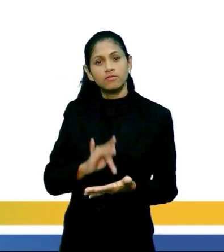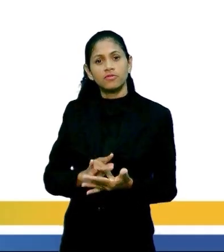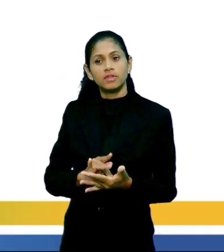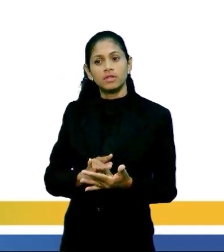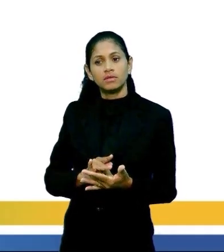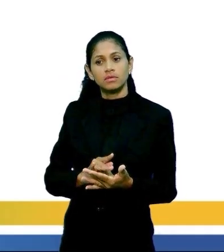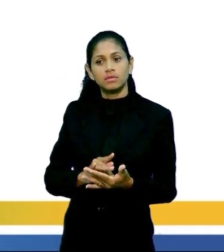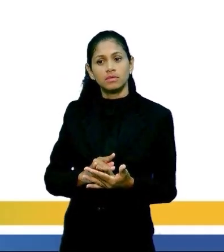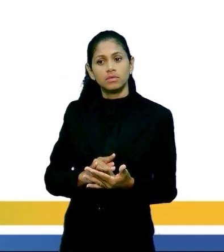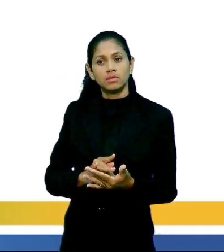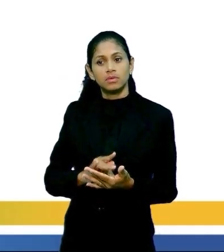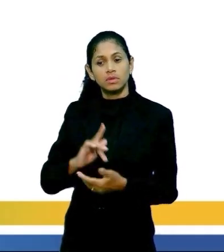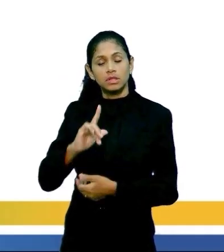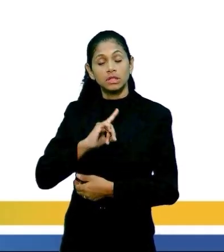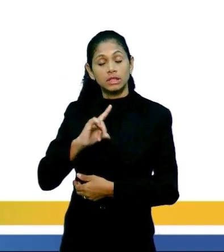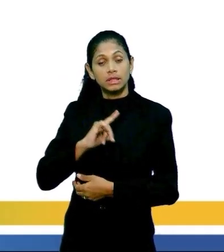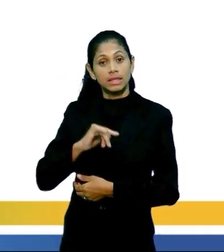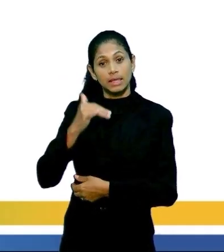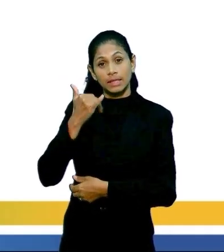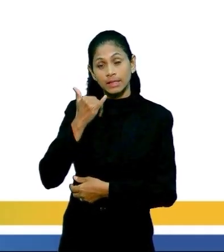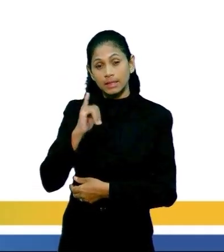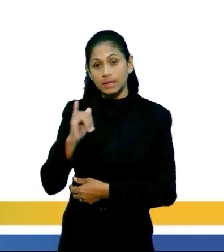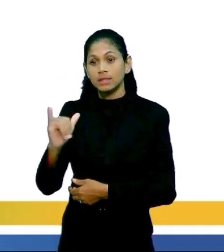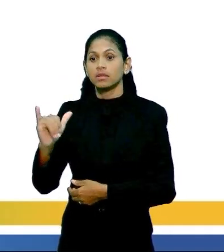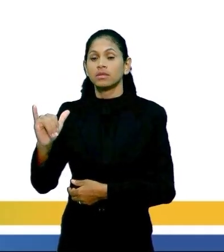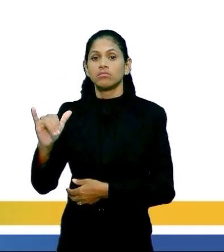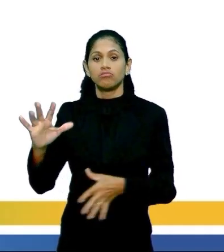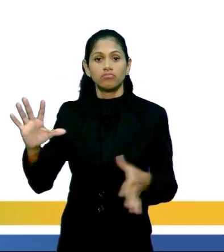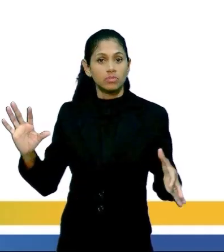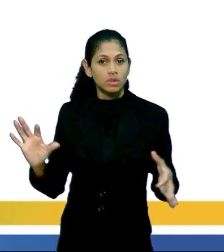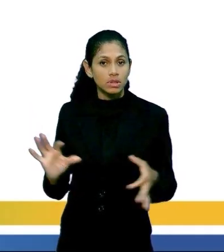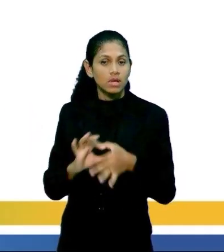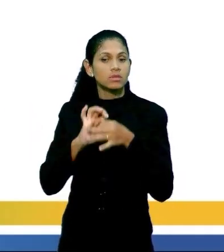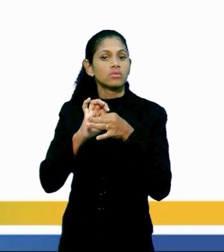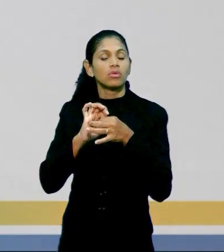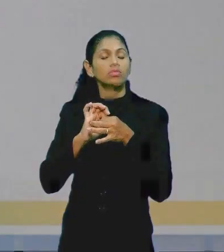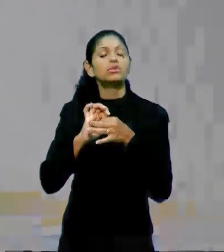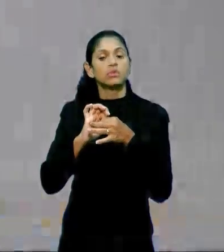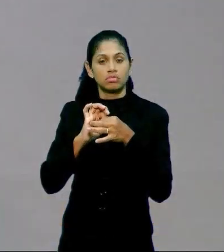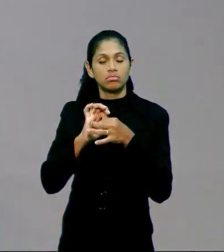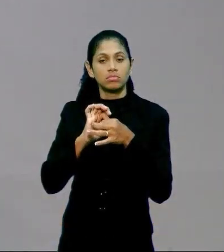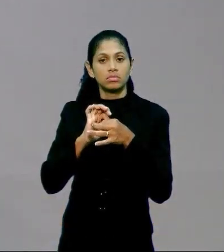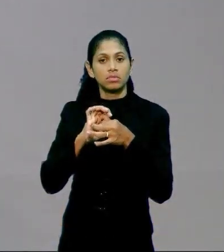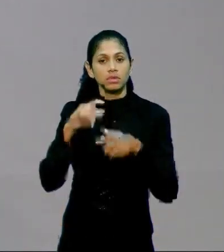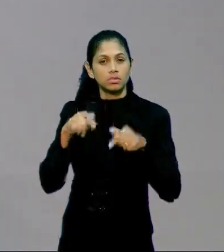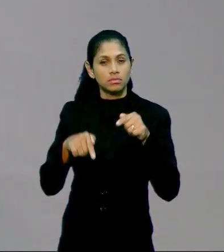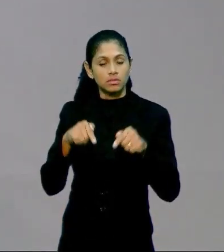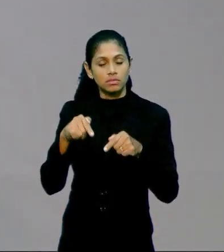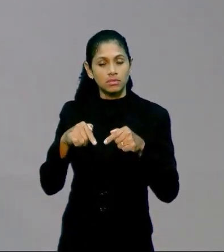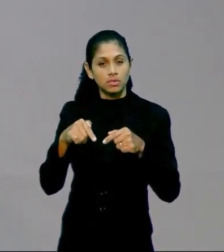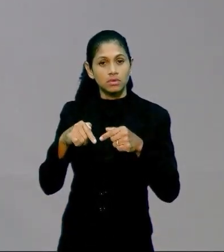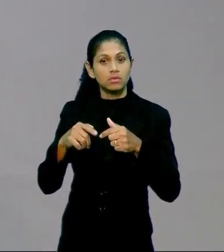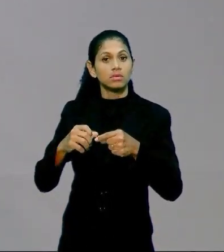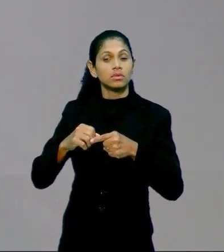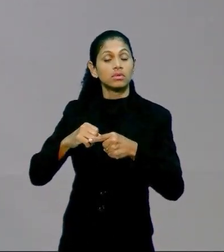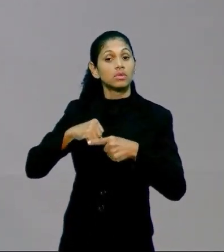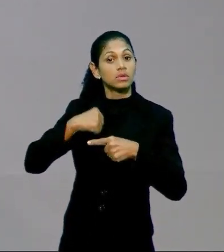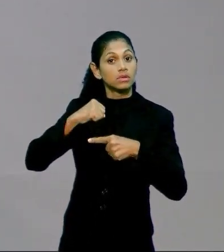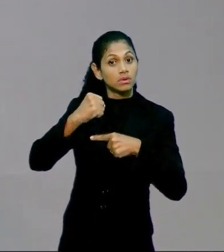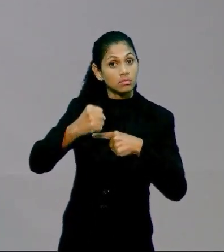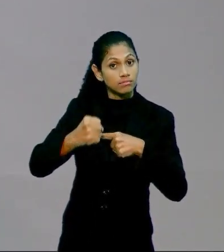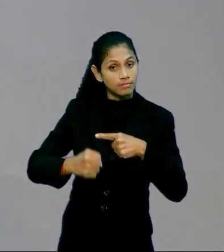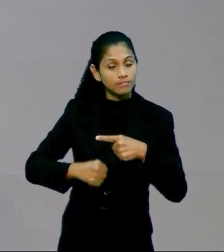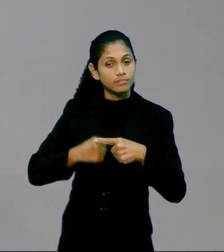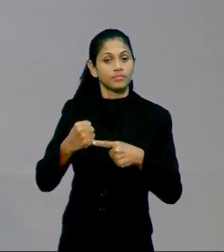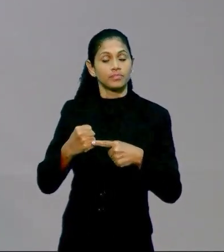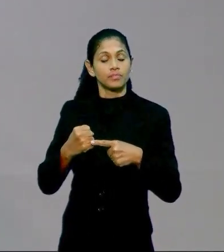existir ligações químicas entre os átomos. Então, as ligações químicas que vão permitir